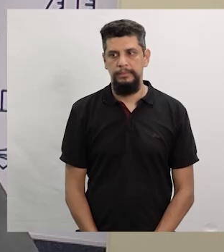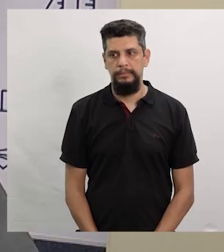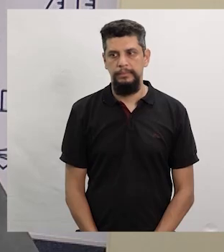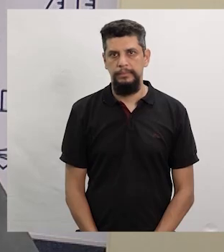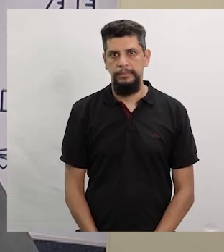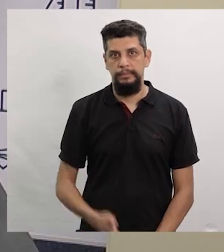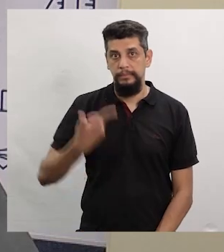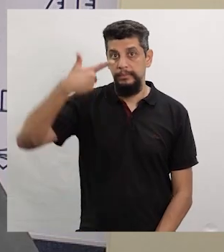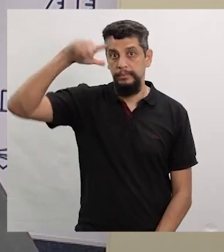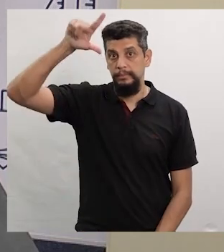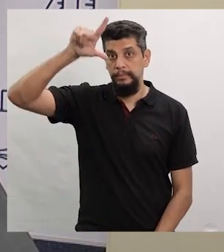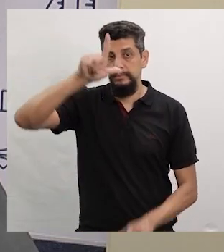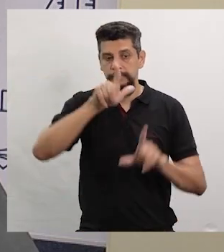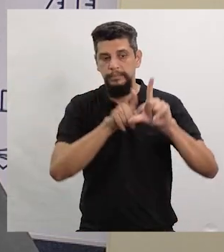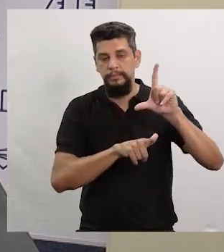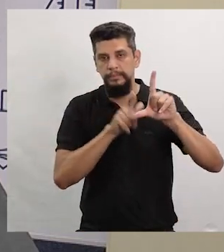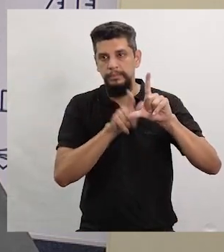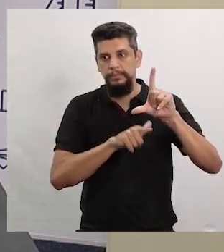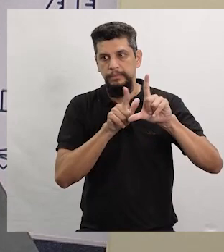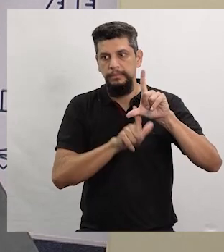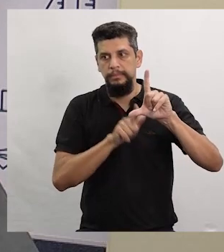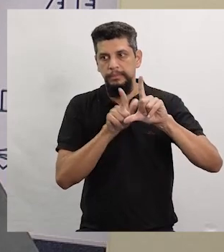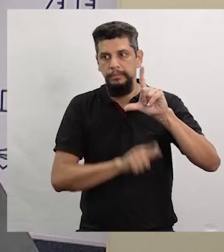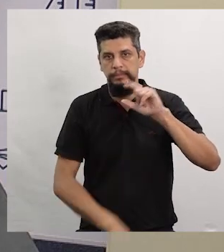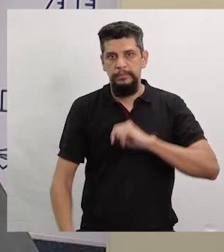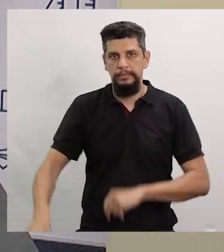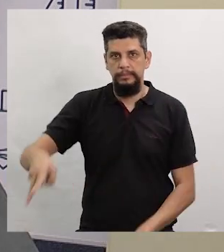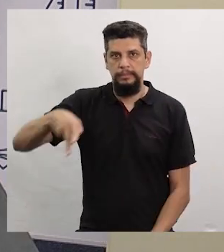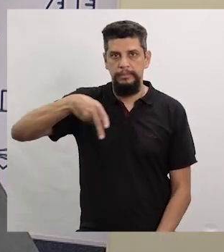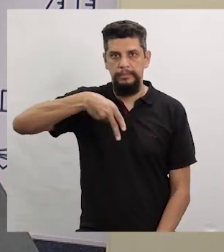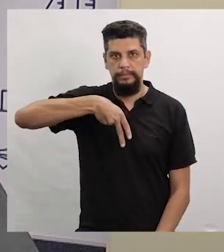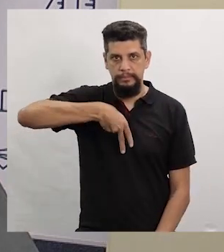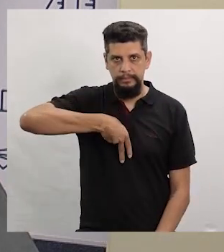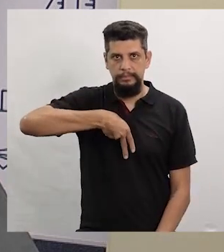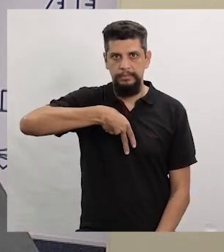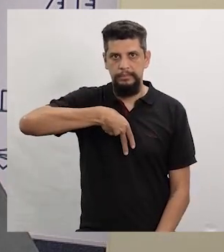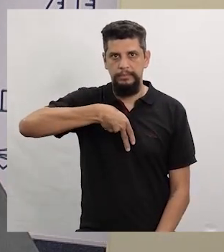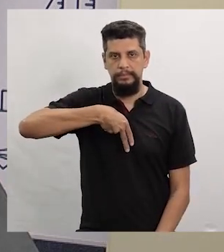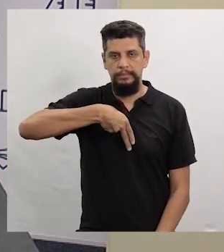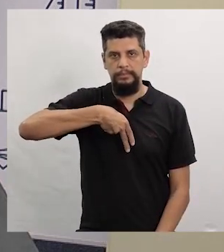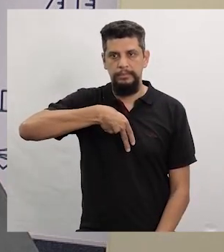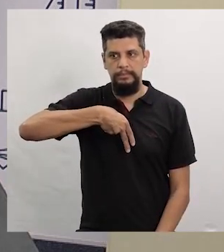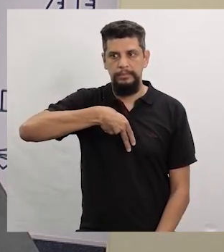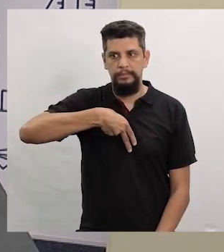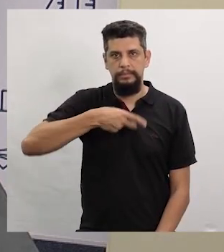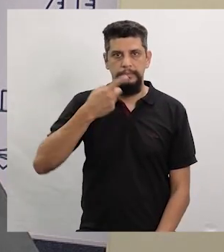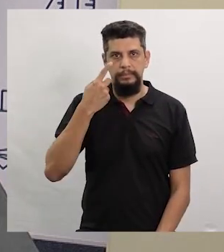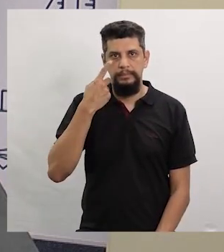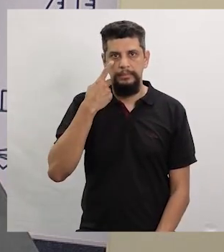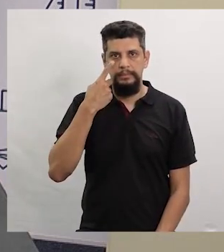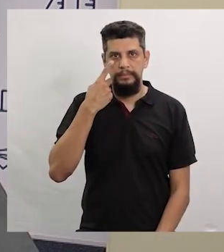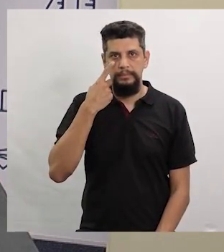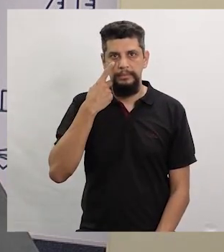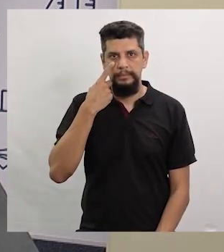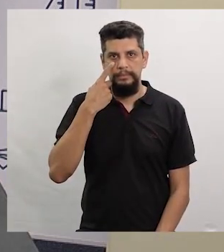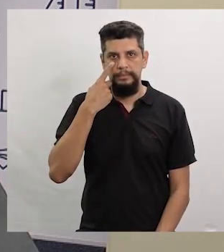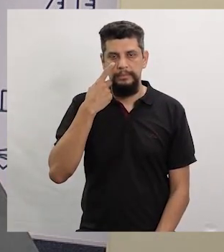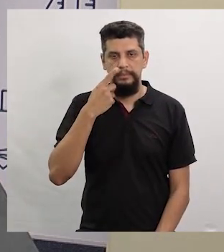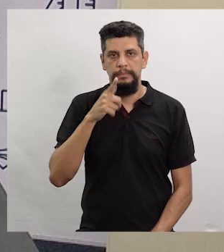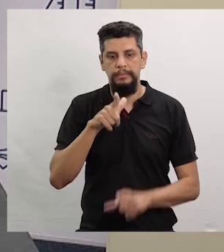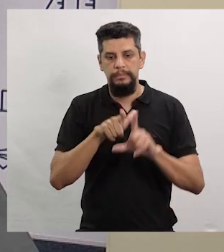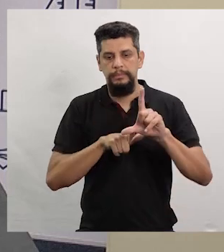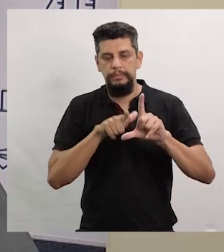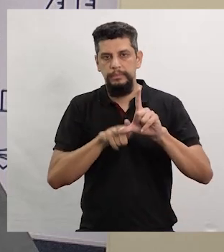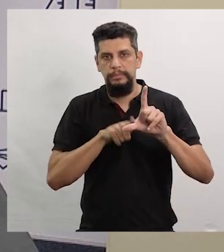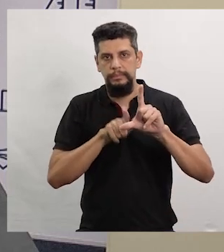Opa a próxima letra é a letra N N Olha a gente fecha encosta